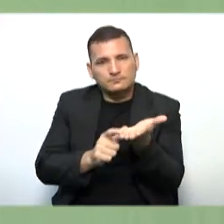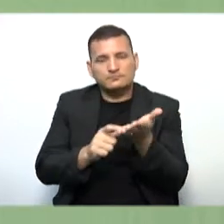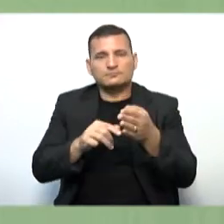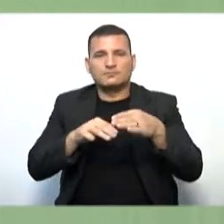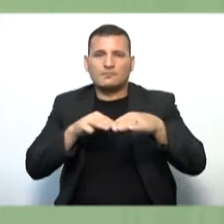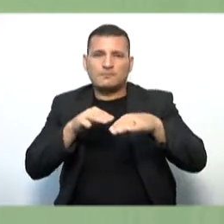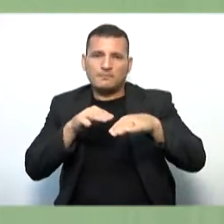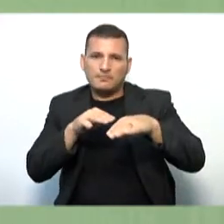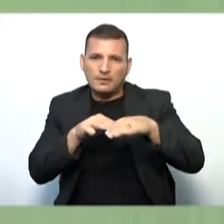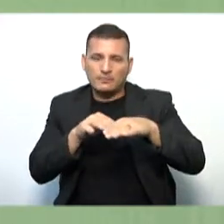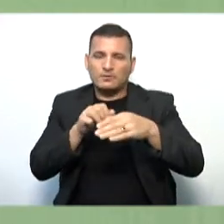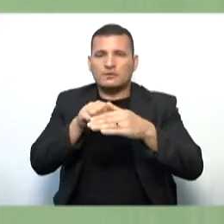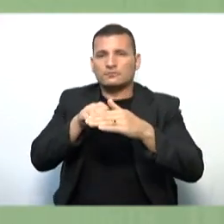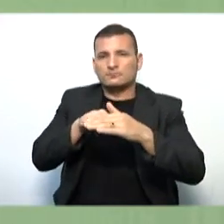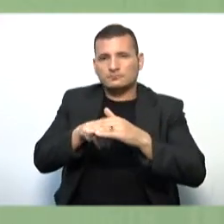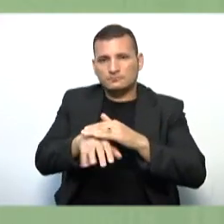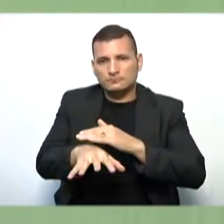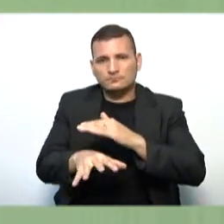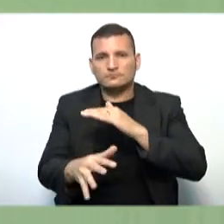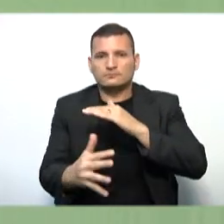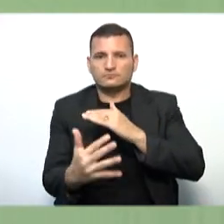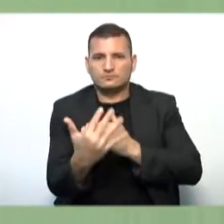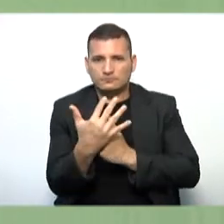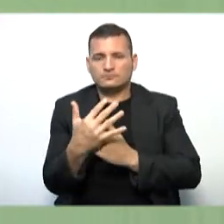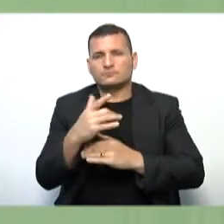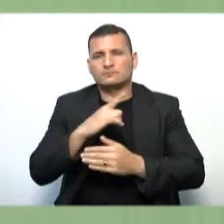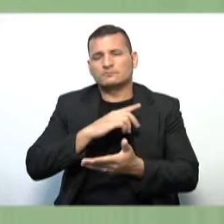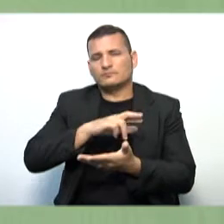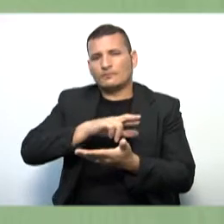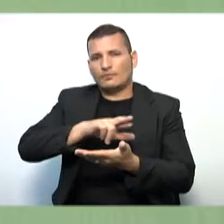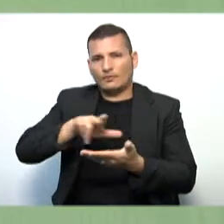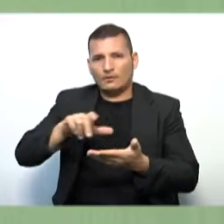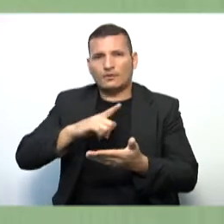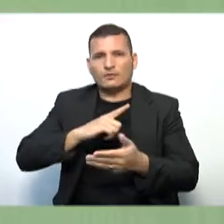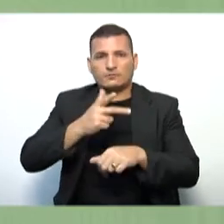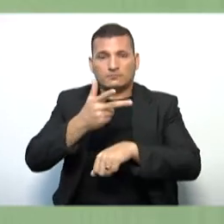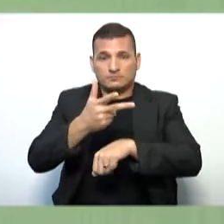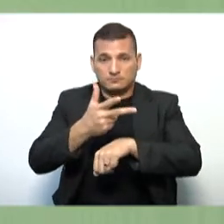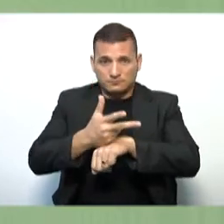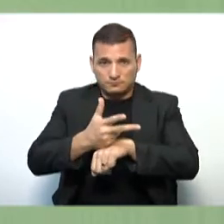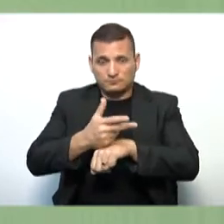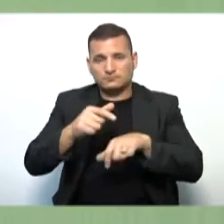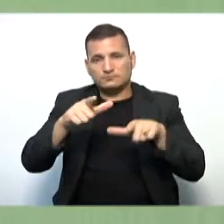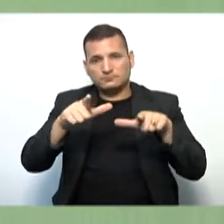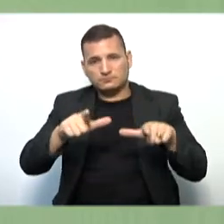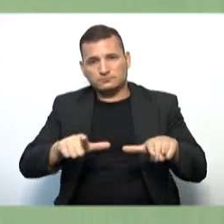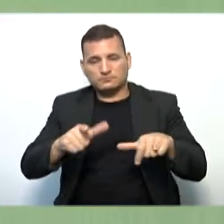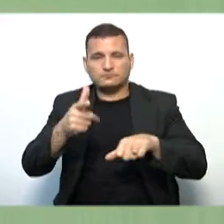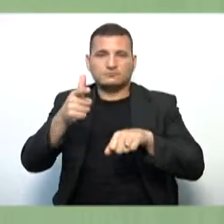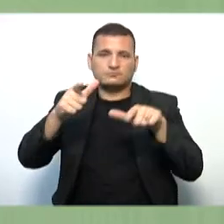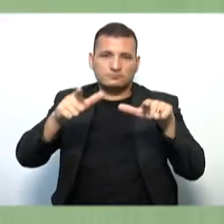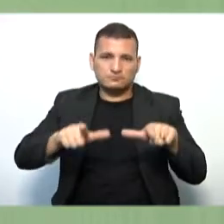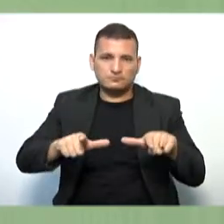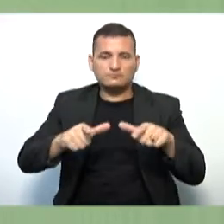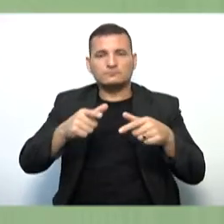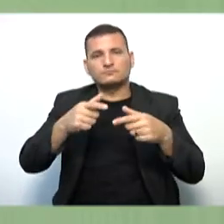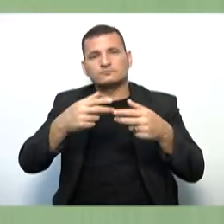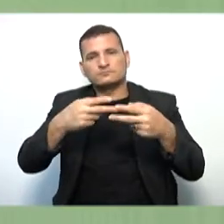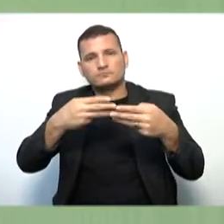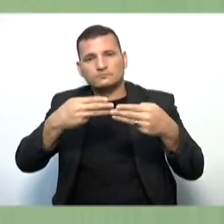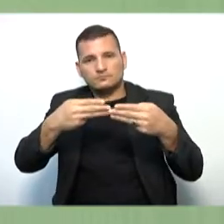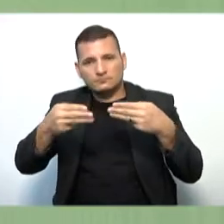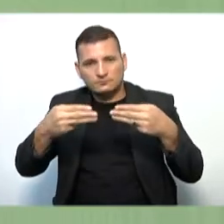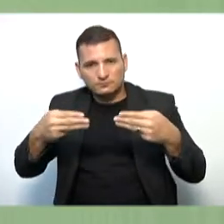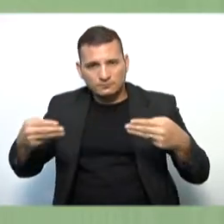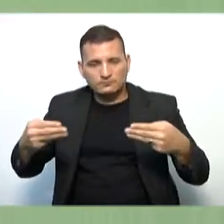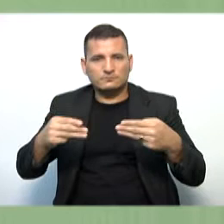são diversos, como a placa de vídeo, a placa de rede, nós temos ainda o mouse, o teclado, tudo